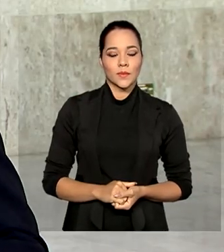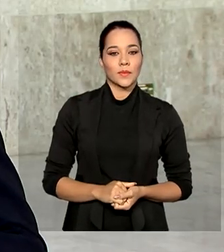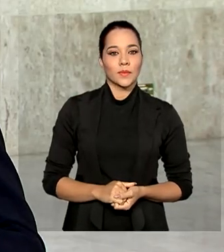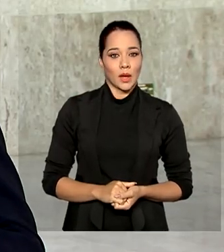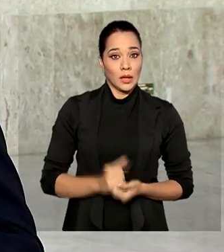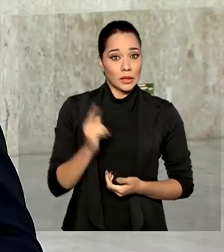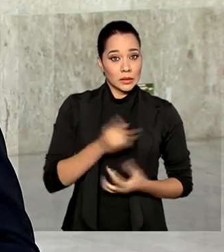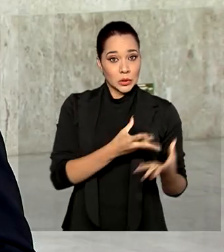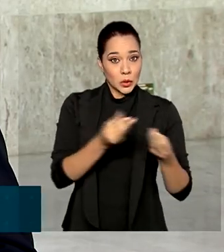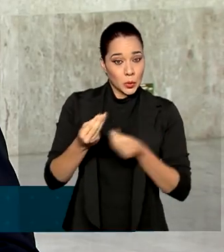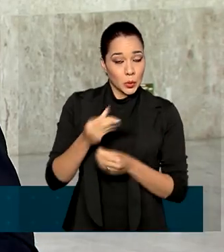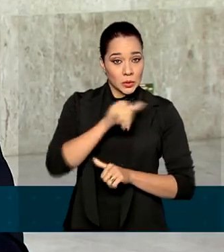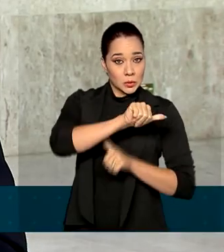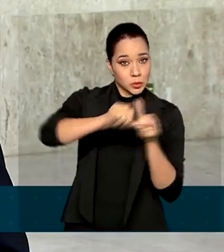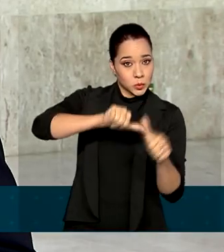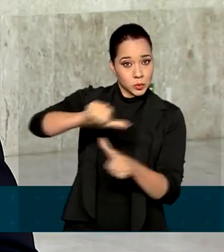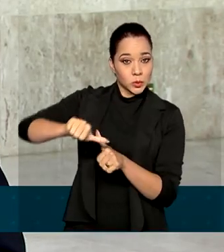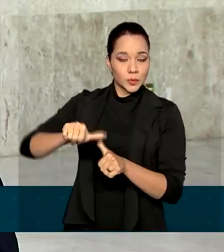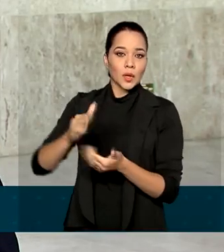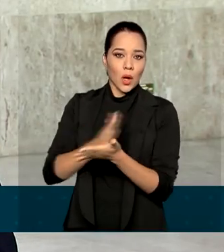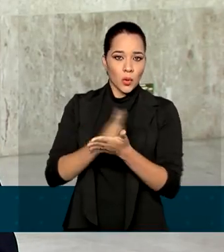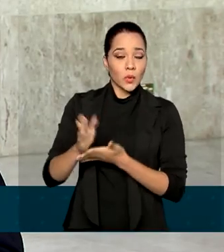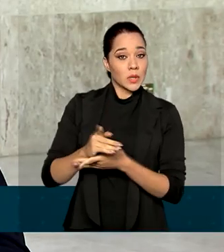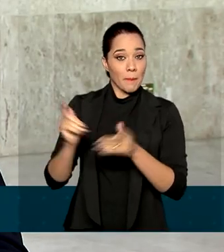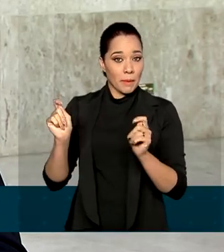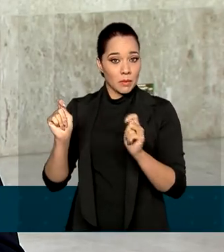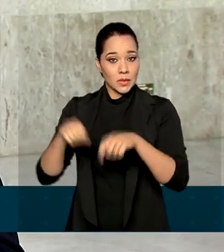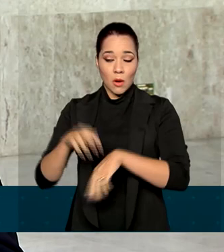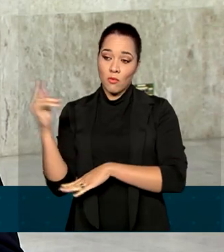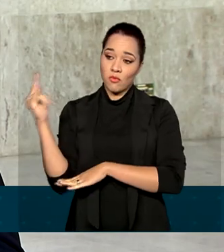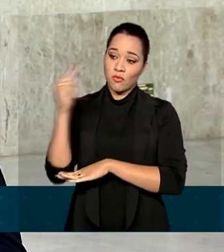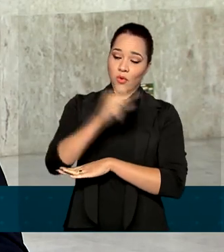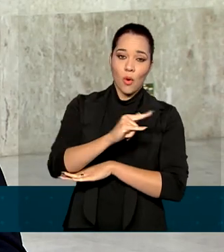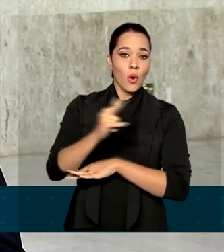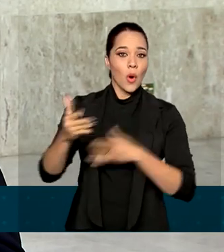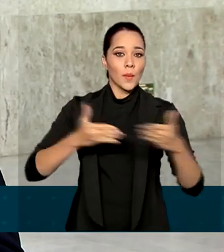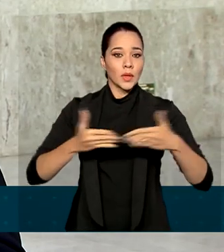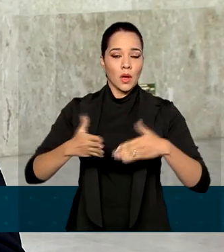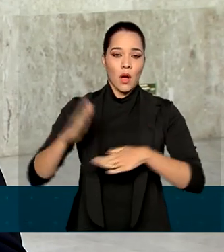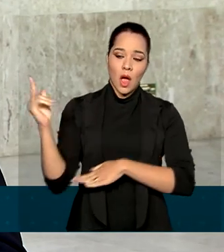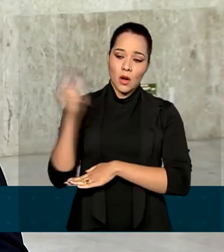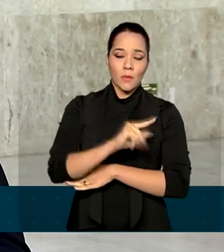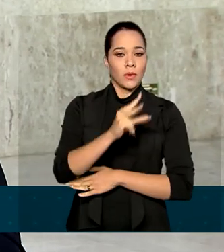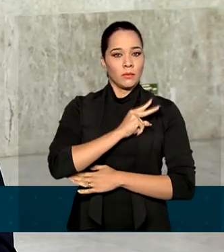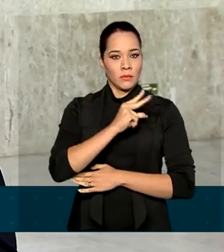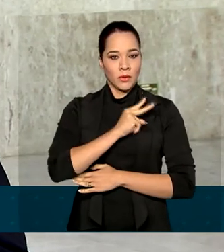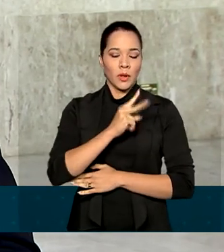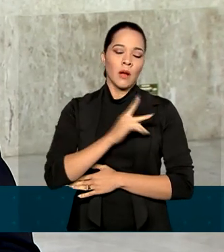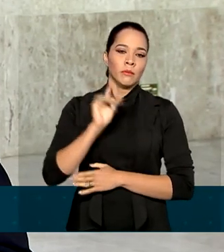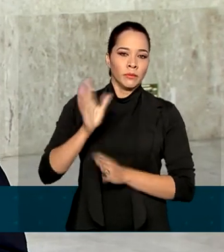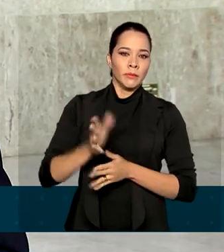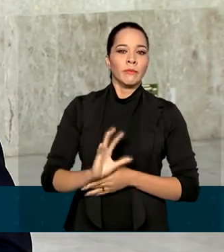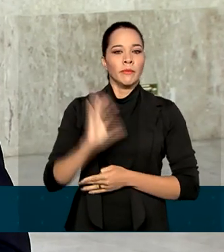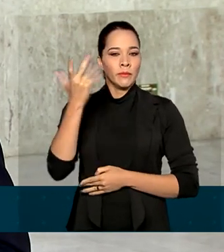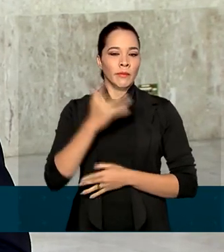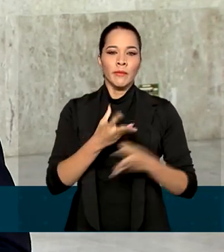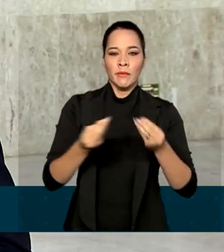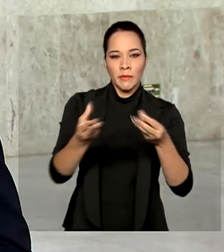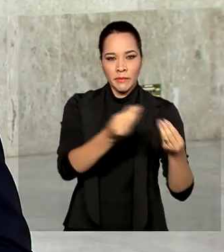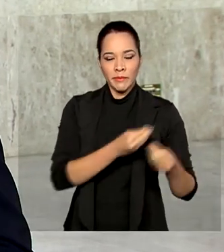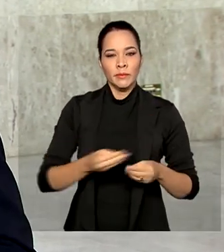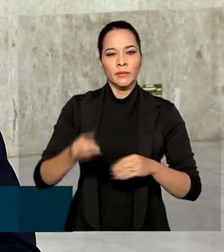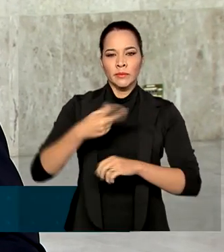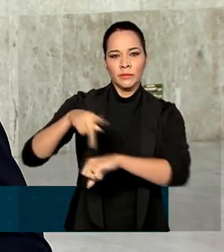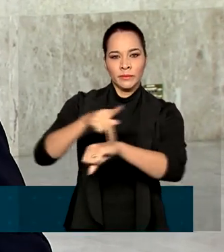São muitas as mudanças, entre elas a permissão para voos comerciais em aeroportos privados, o que já acontece na maioria dos